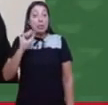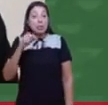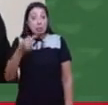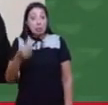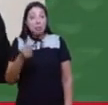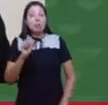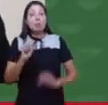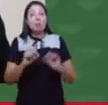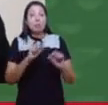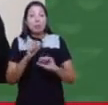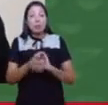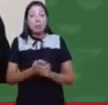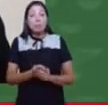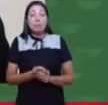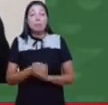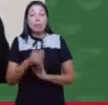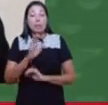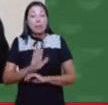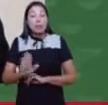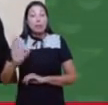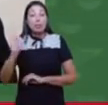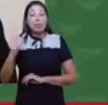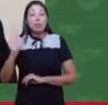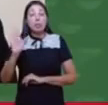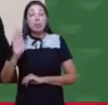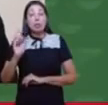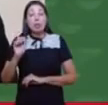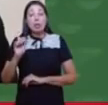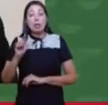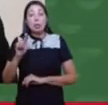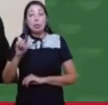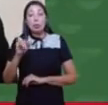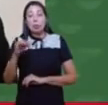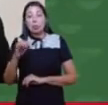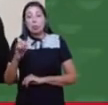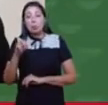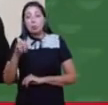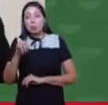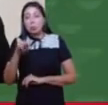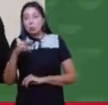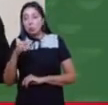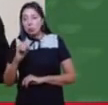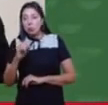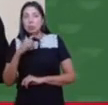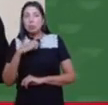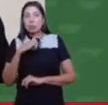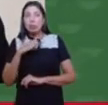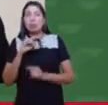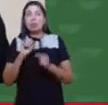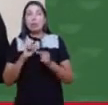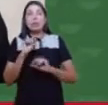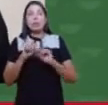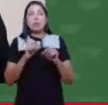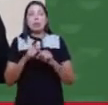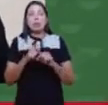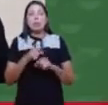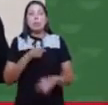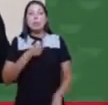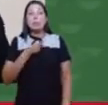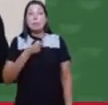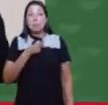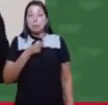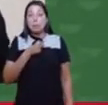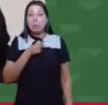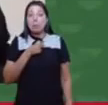do então candidato a vice Aloizio Nunes ter feito uma